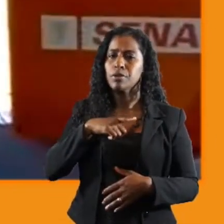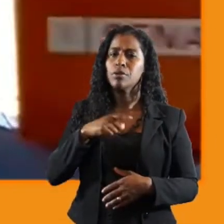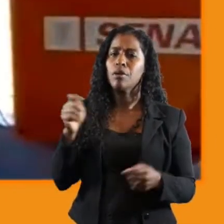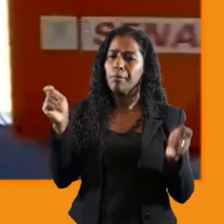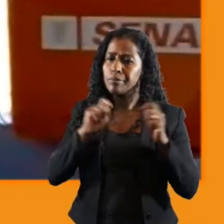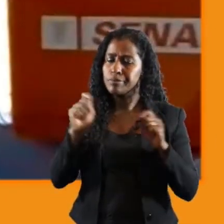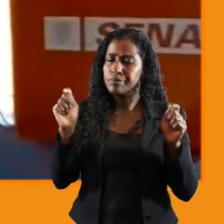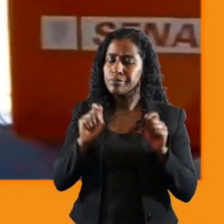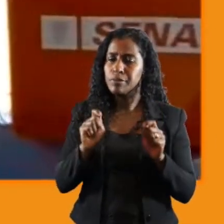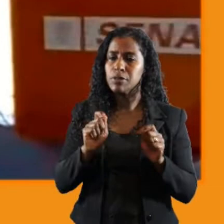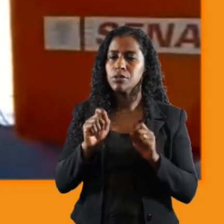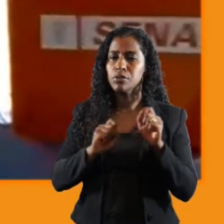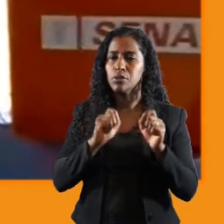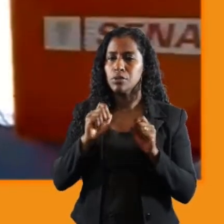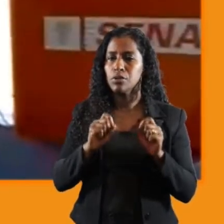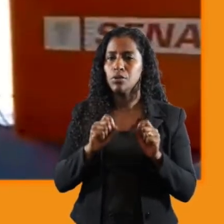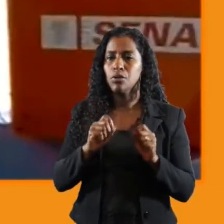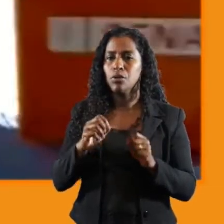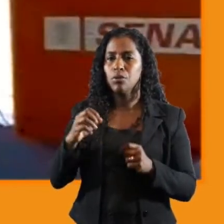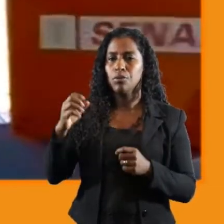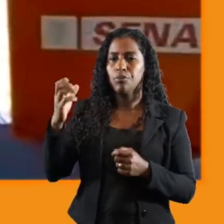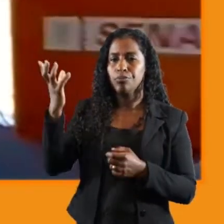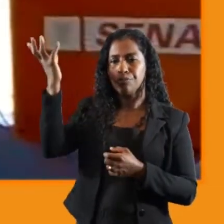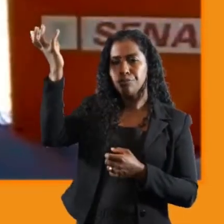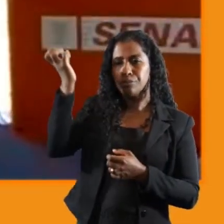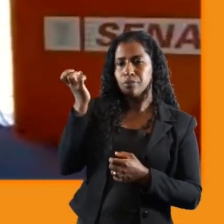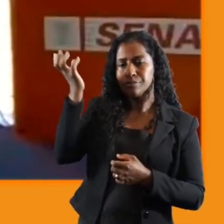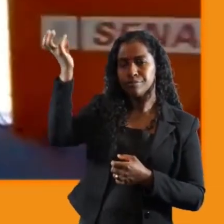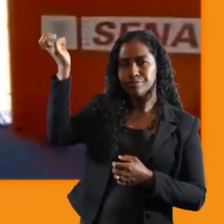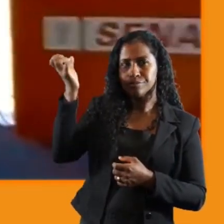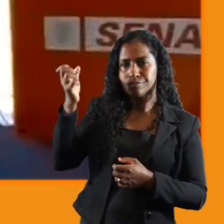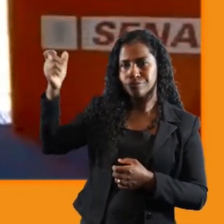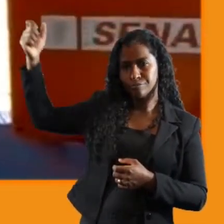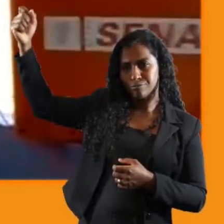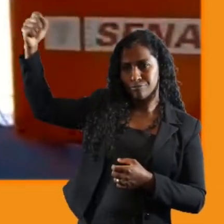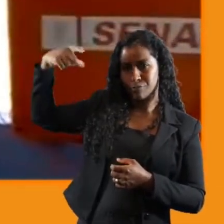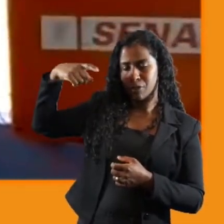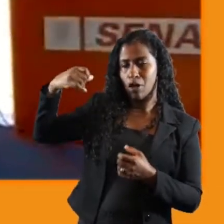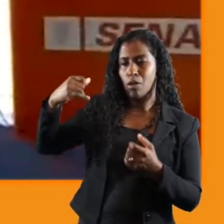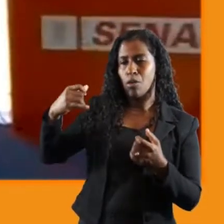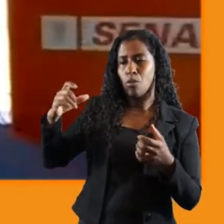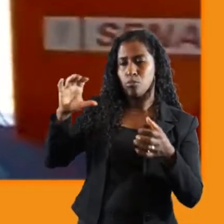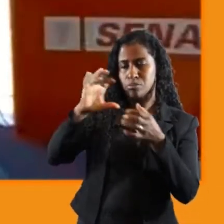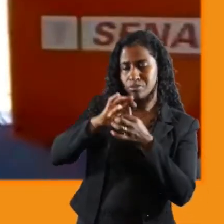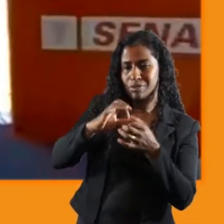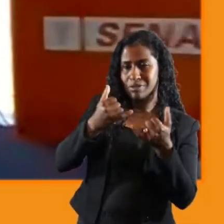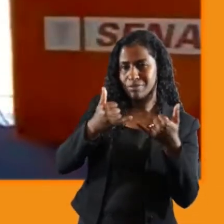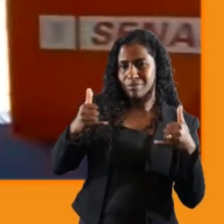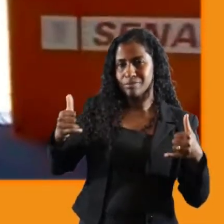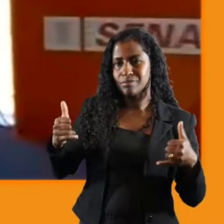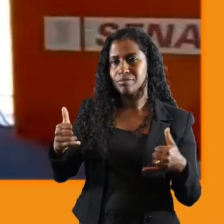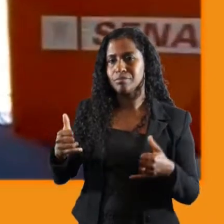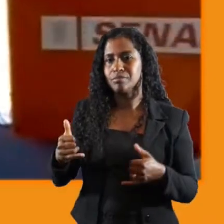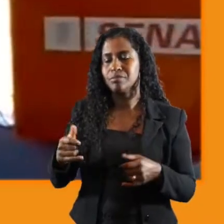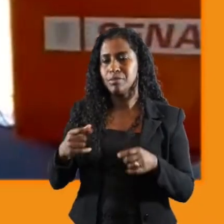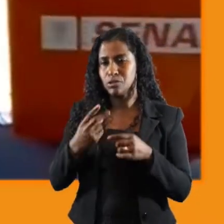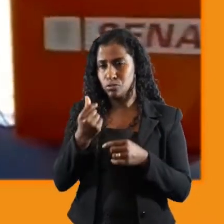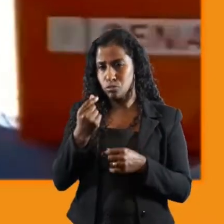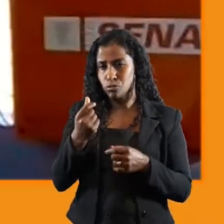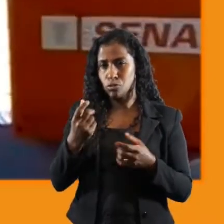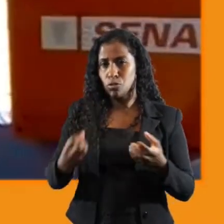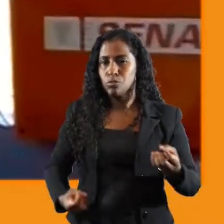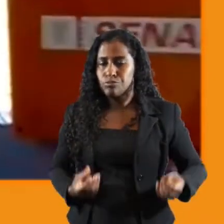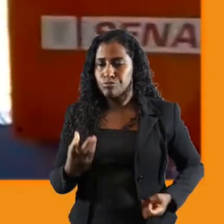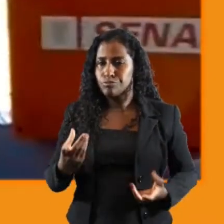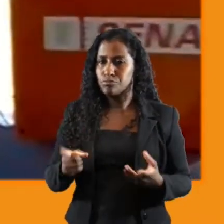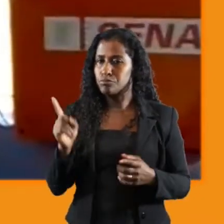fala de sistema fotovoltaico, o pessoal pensa só nesses sistemas conectados à rede, né? Na geração para amenizar custos de energia. Mas a gente tem